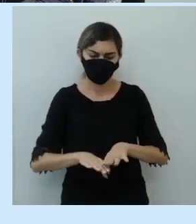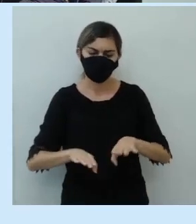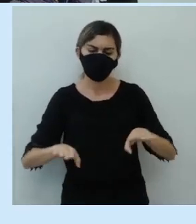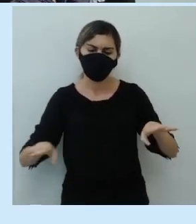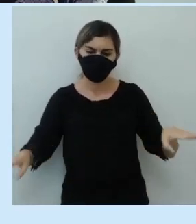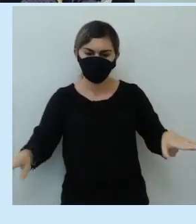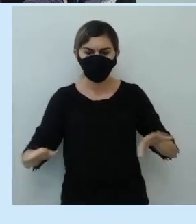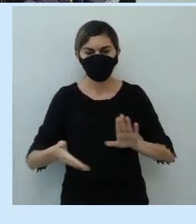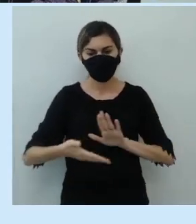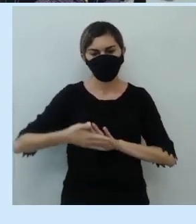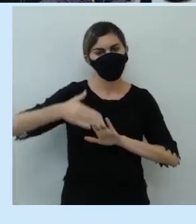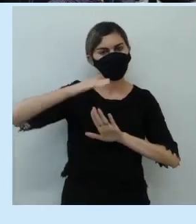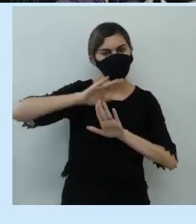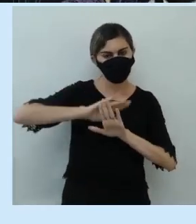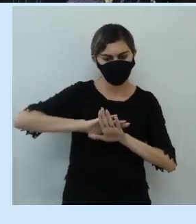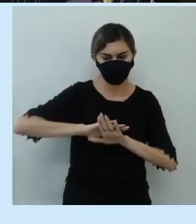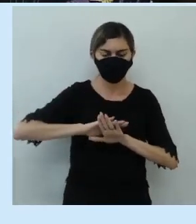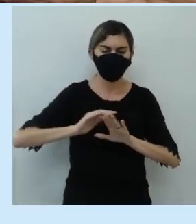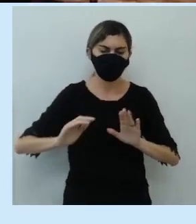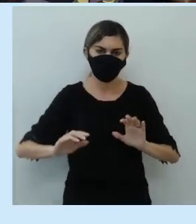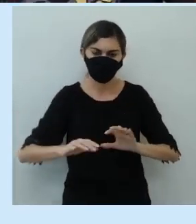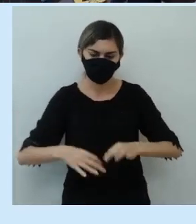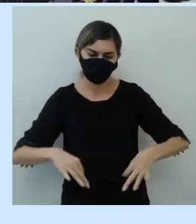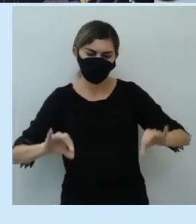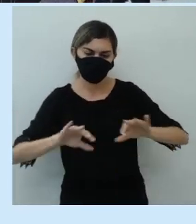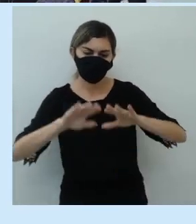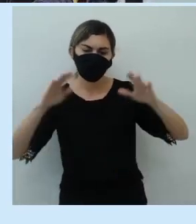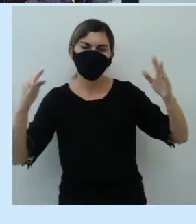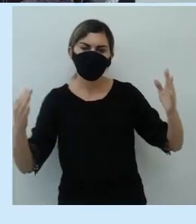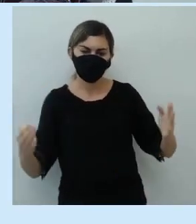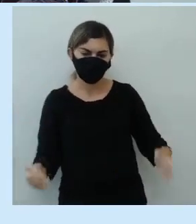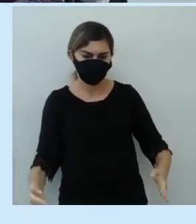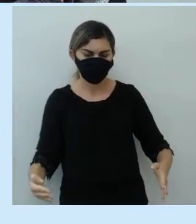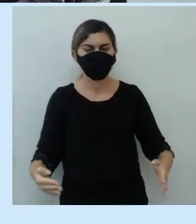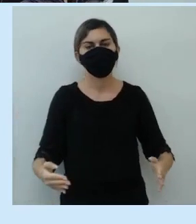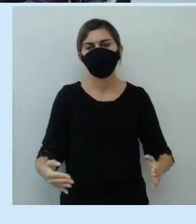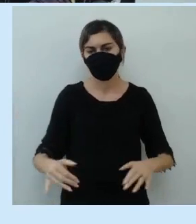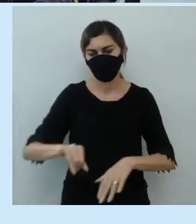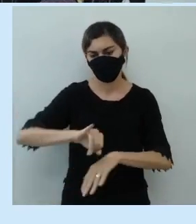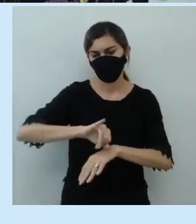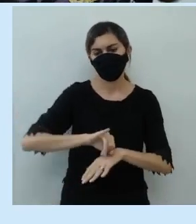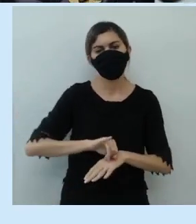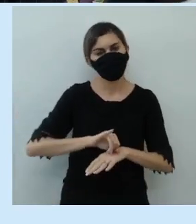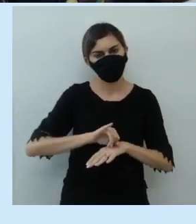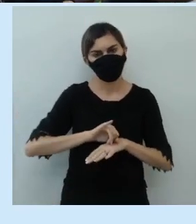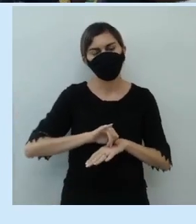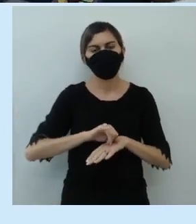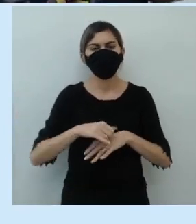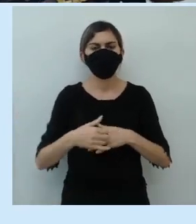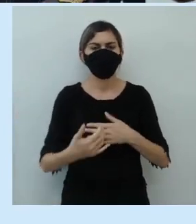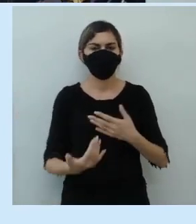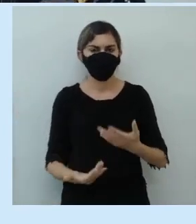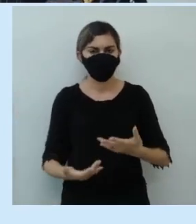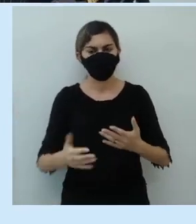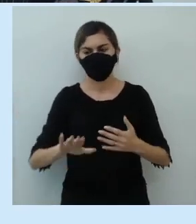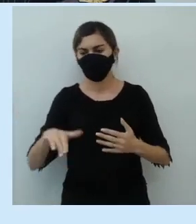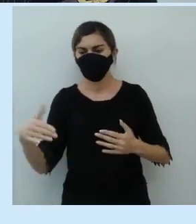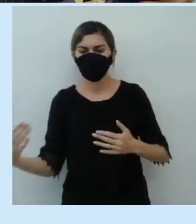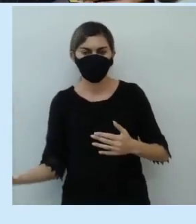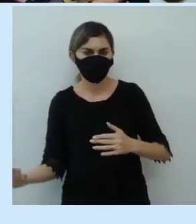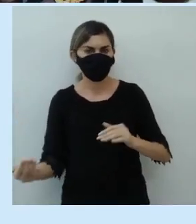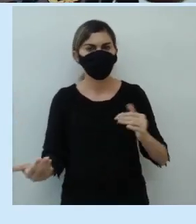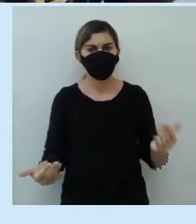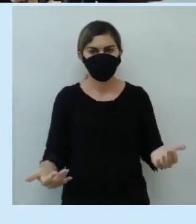aos fundos um pequeno rack apoia um rádio moderno. À esquerda do